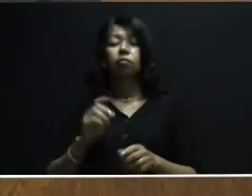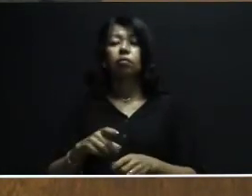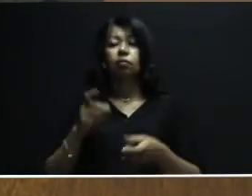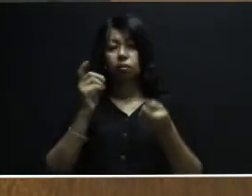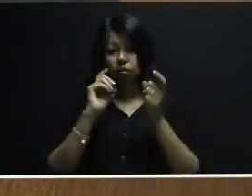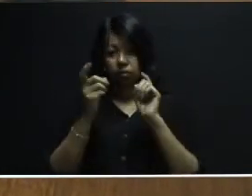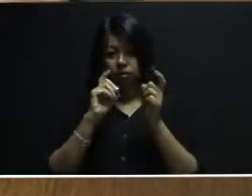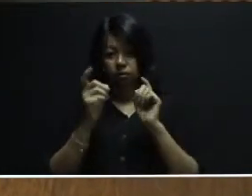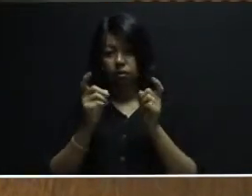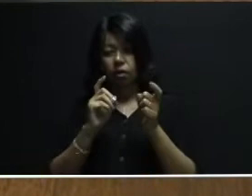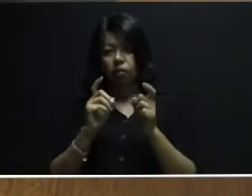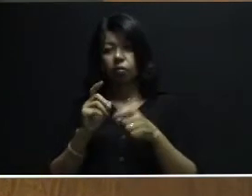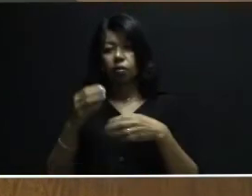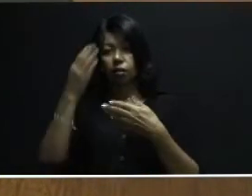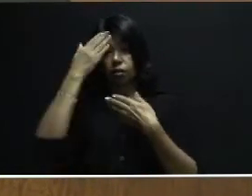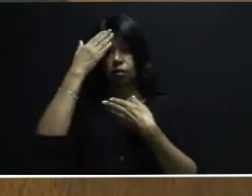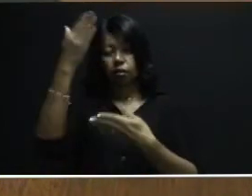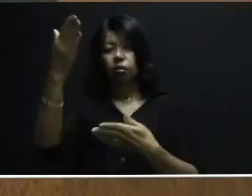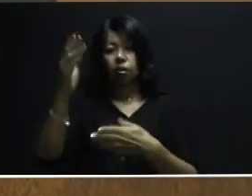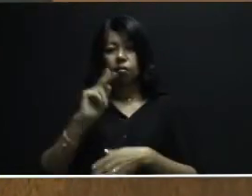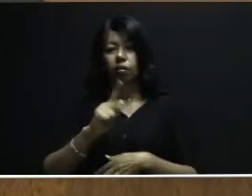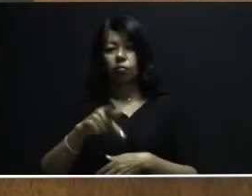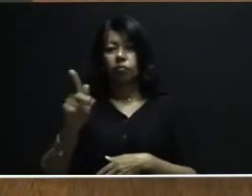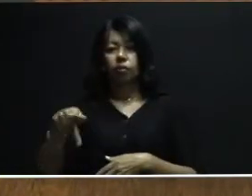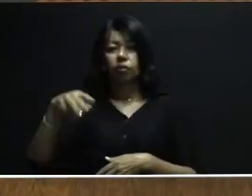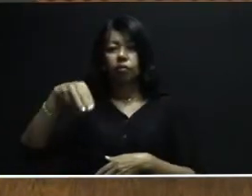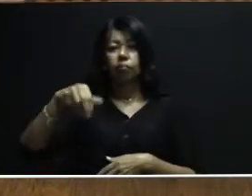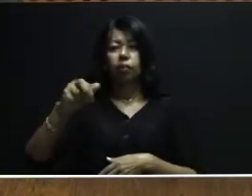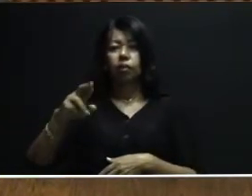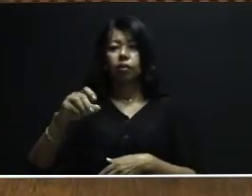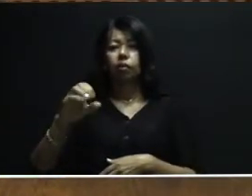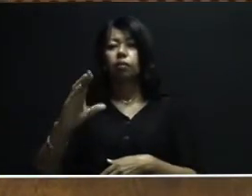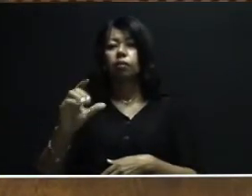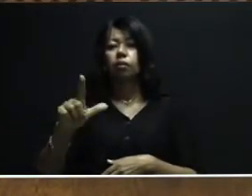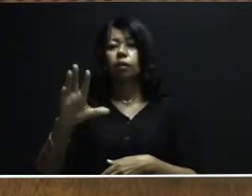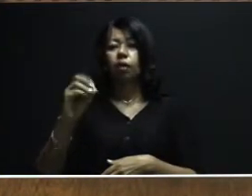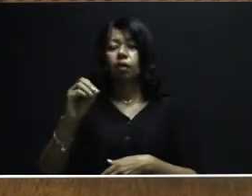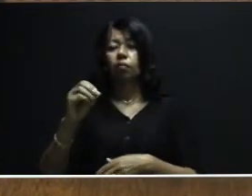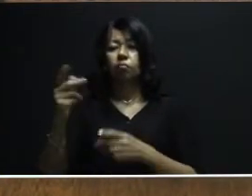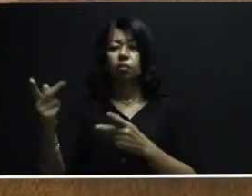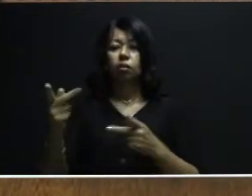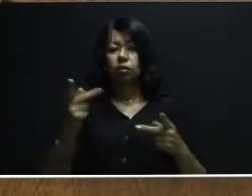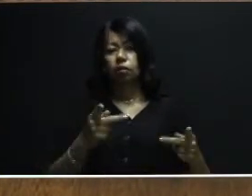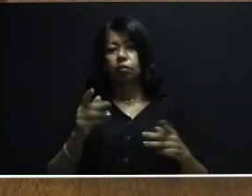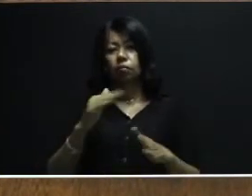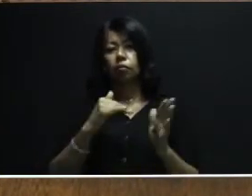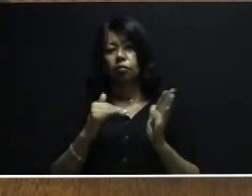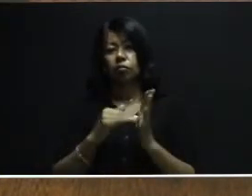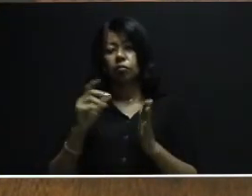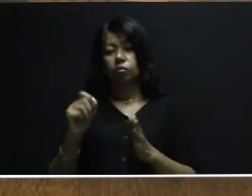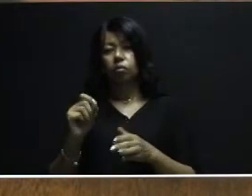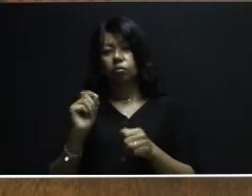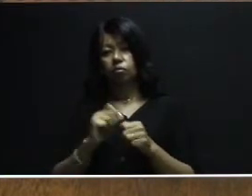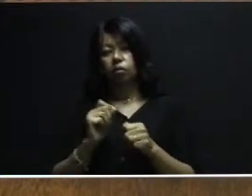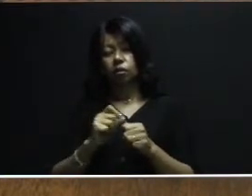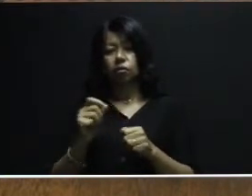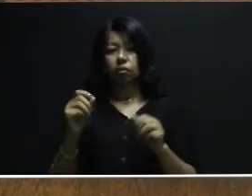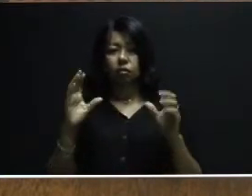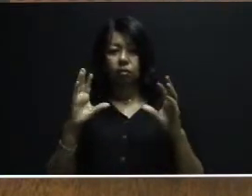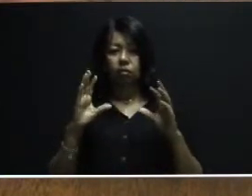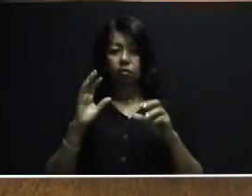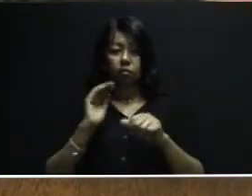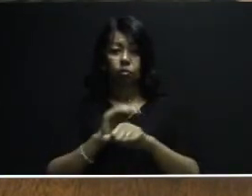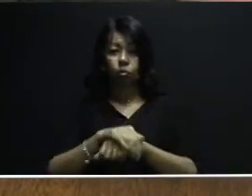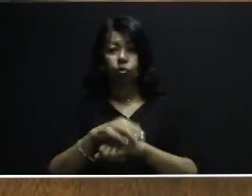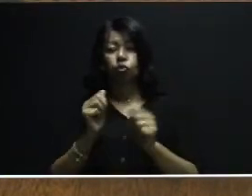solenidade. Agradeço ao professor Marcelo Casari pela presença, por tudo que proporcionou nessa noite,